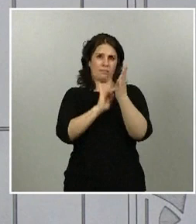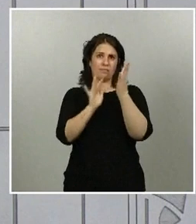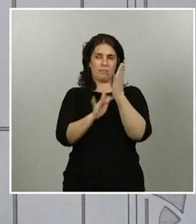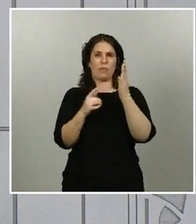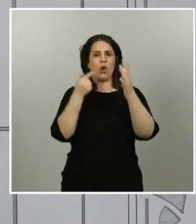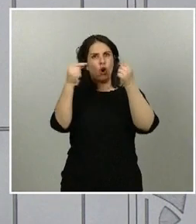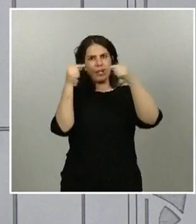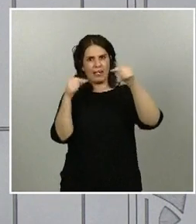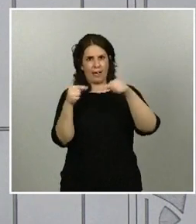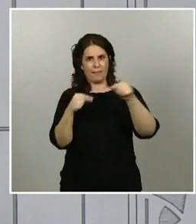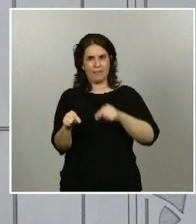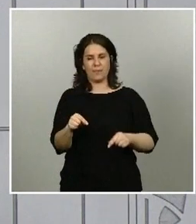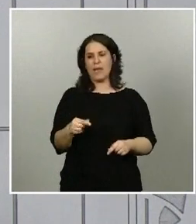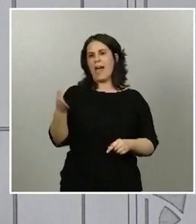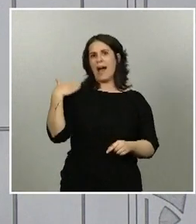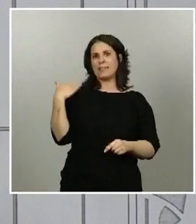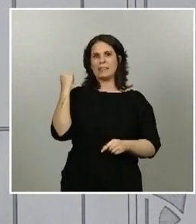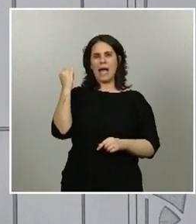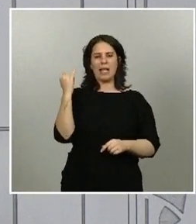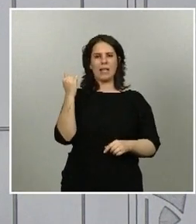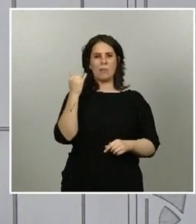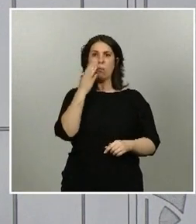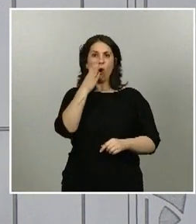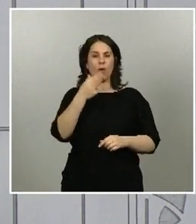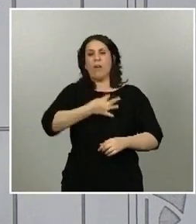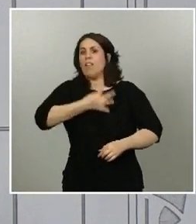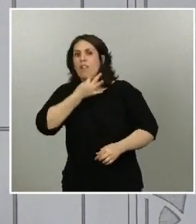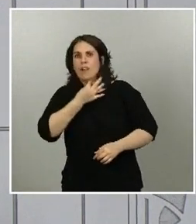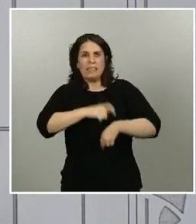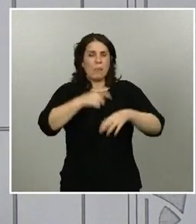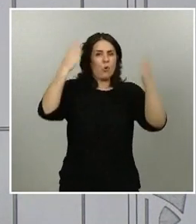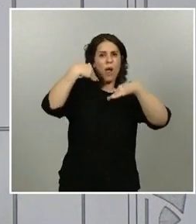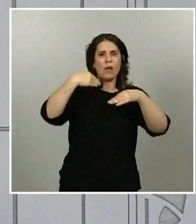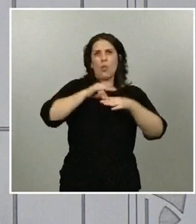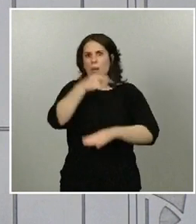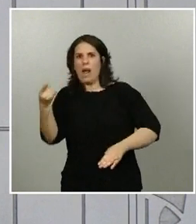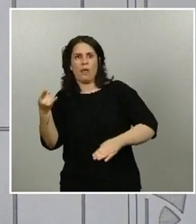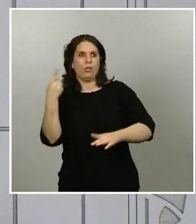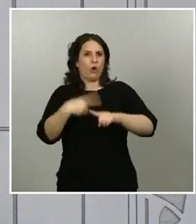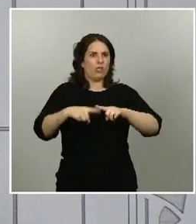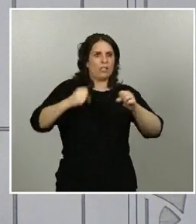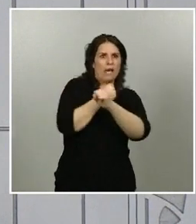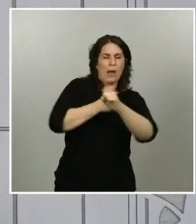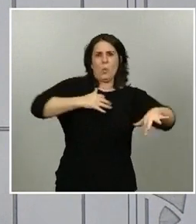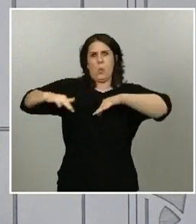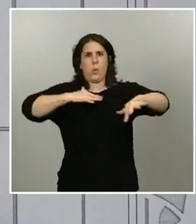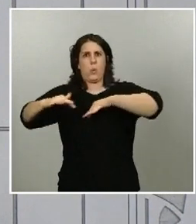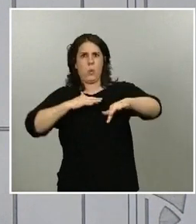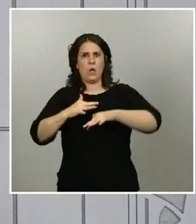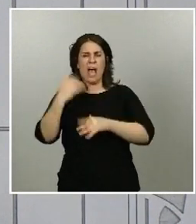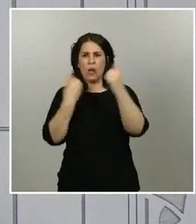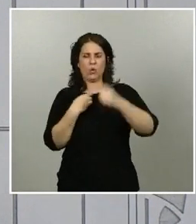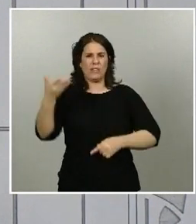Fernando Simón, diretor do Centro de Coordenação de Alertas e Emergências Sanitárias, explicou que os especialistas estão a validar dados,